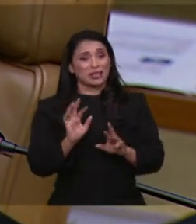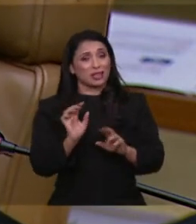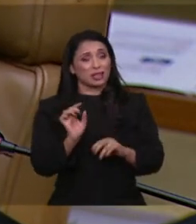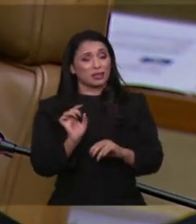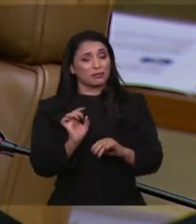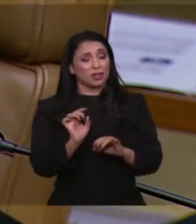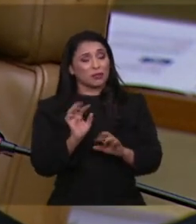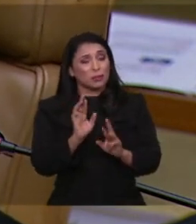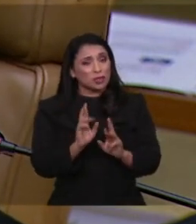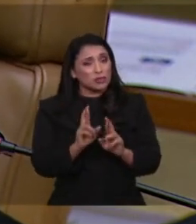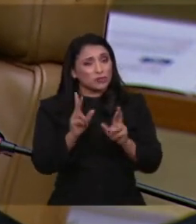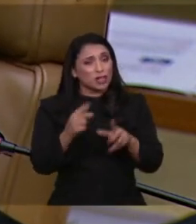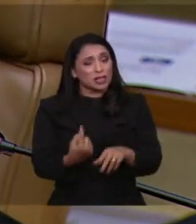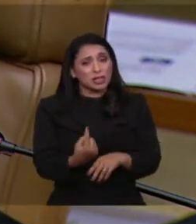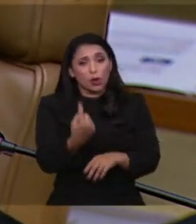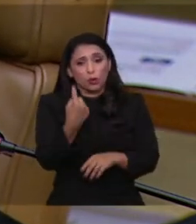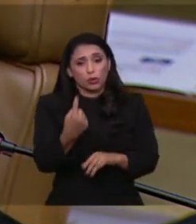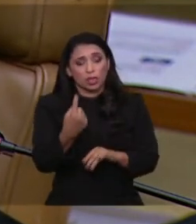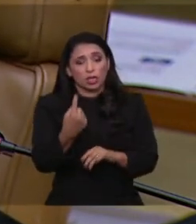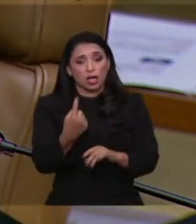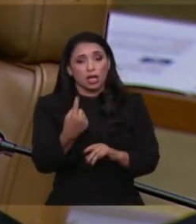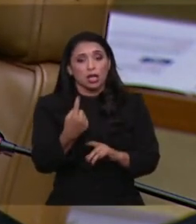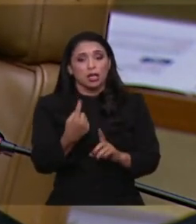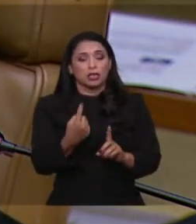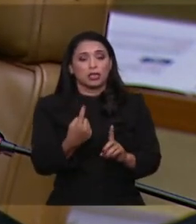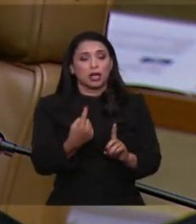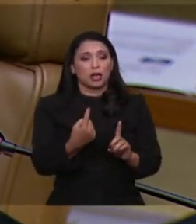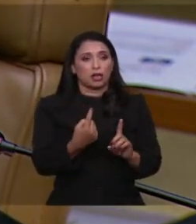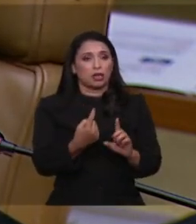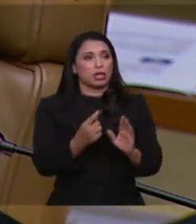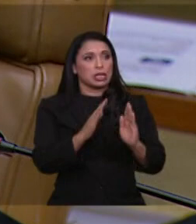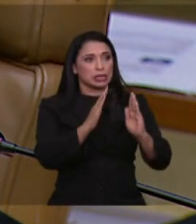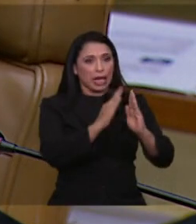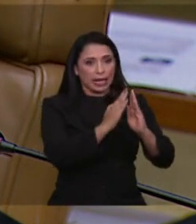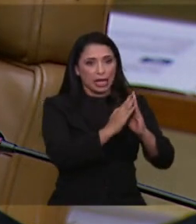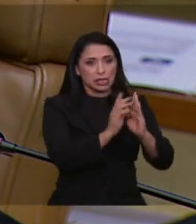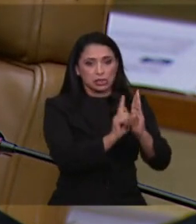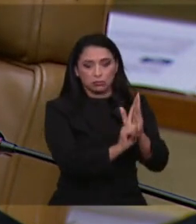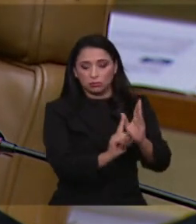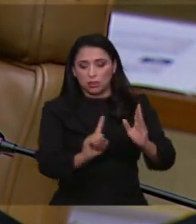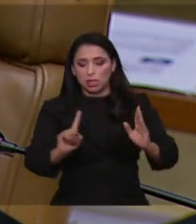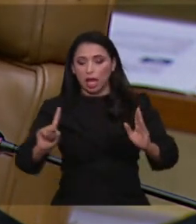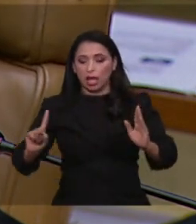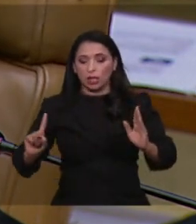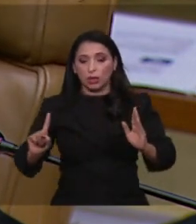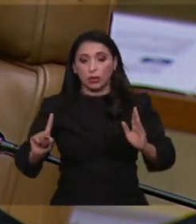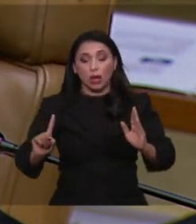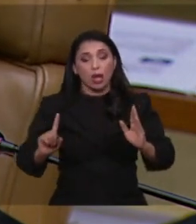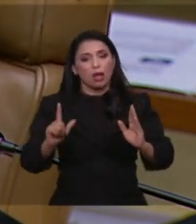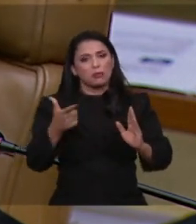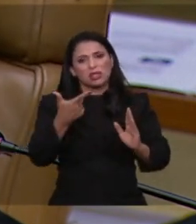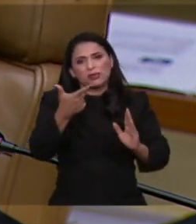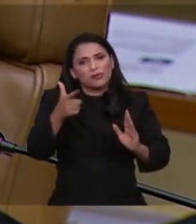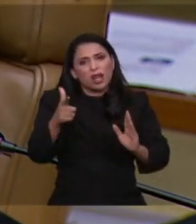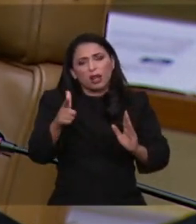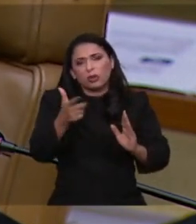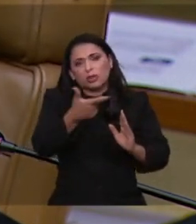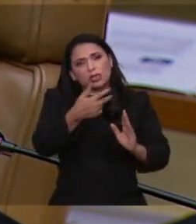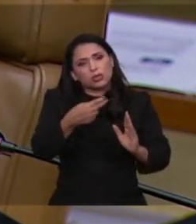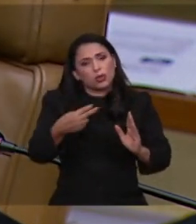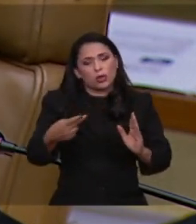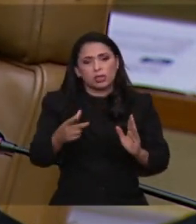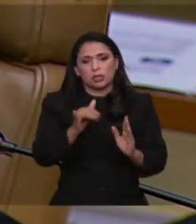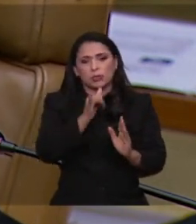de separação do casal do mesmo teto, em relação ao mesmo teto, mas não aborda outras questões.